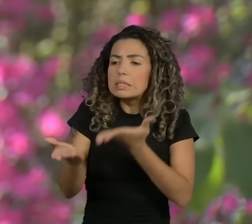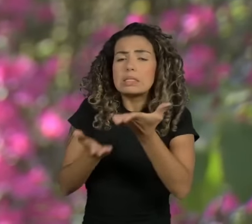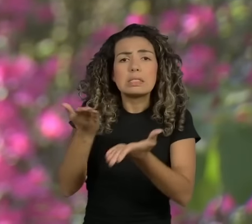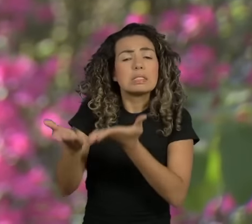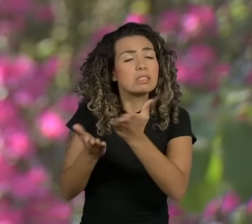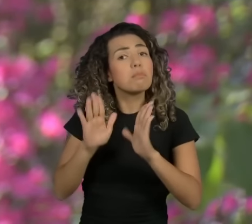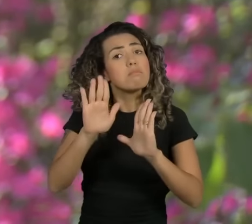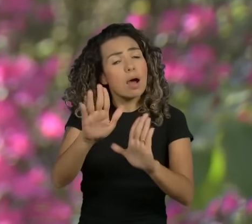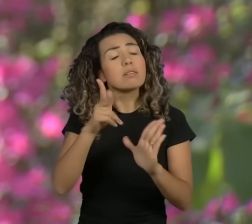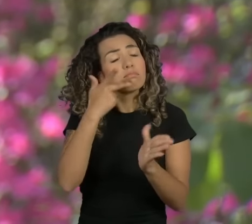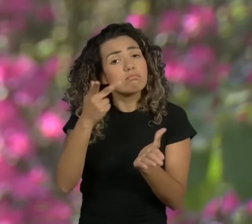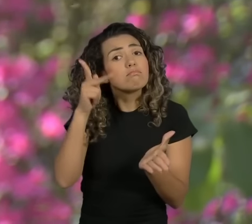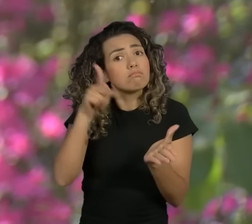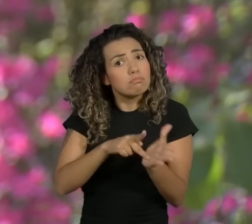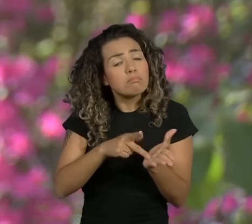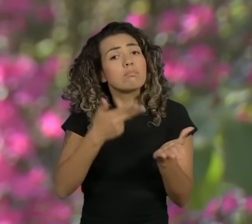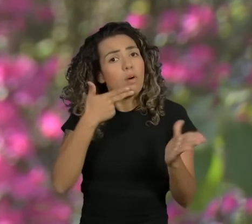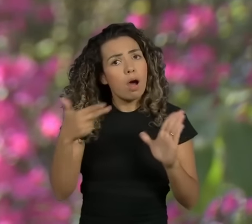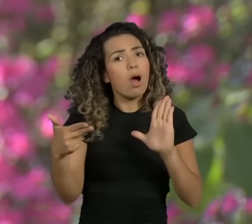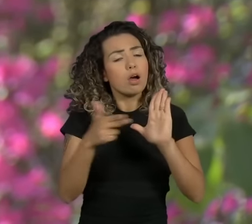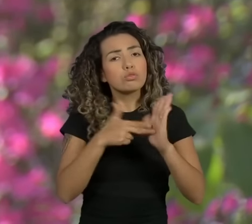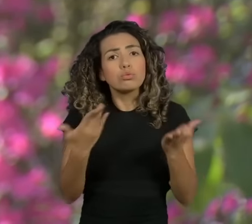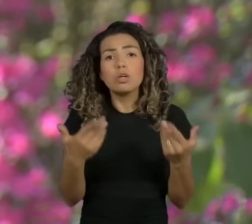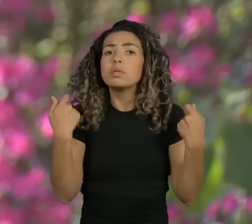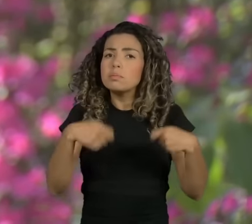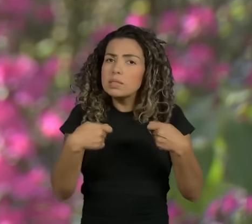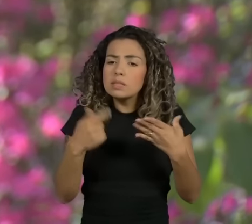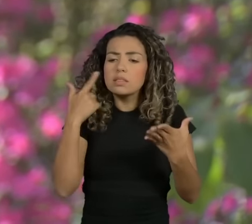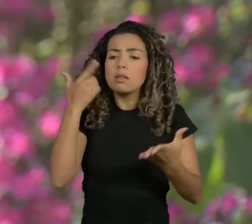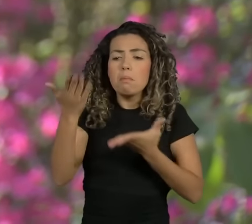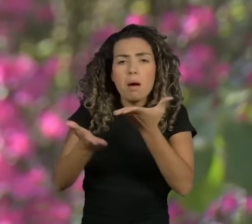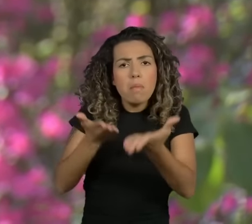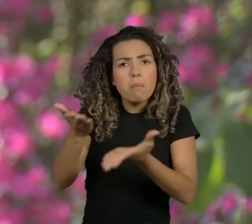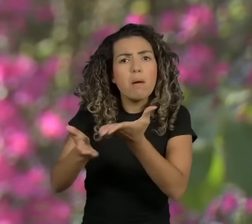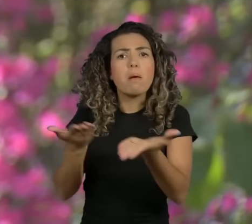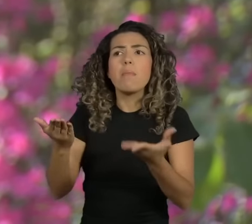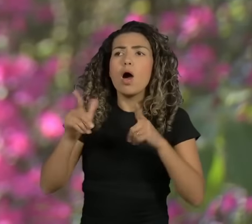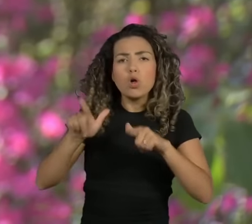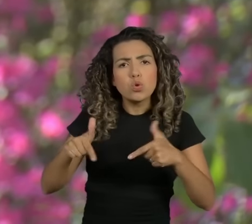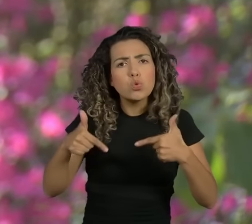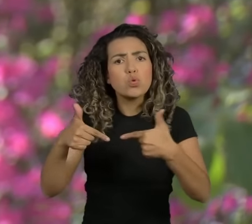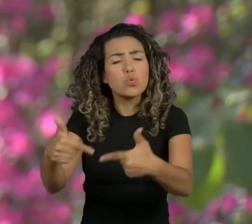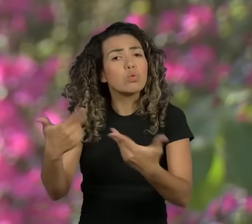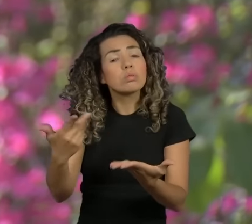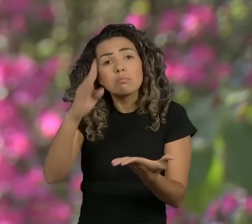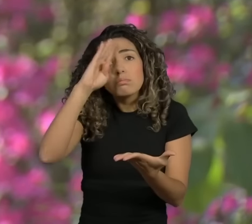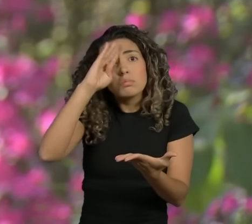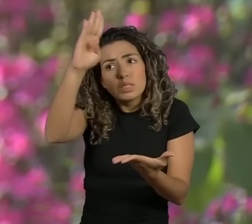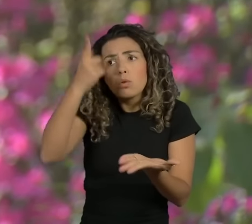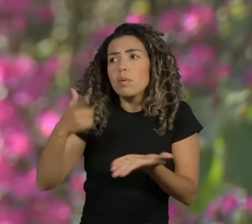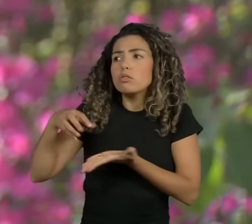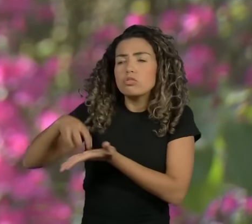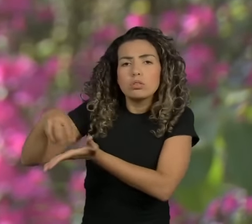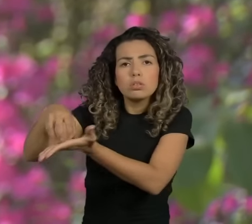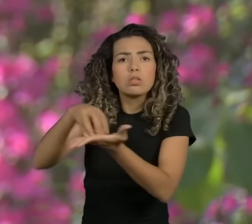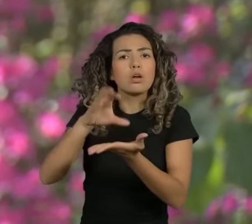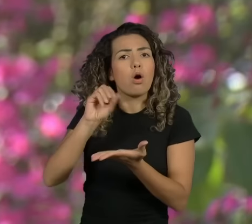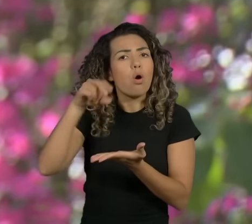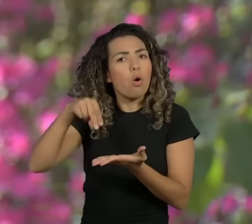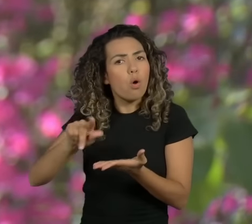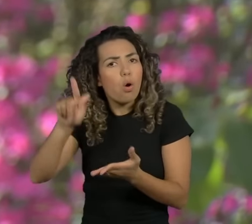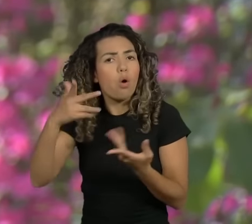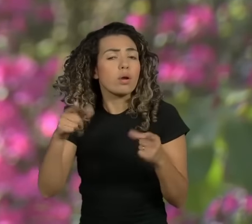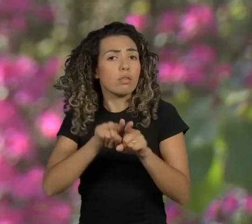ou programa para essa população precisa ser realizado em conjunto com as entidades que